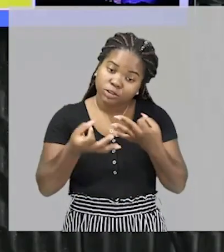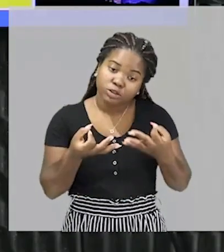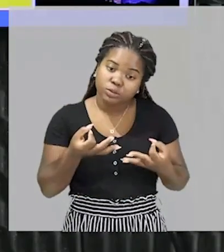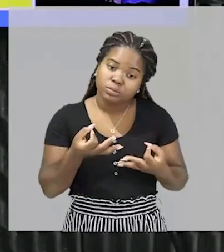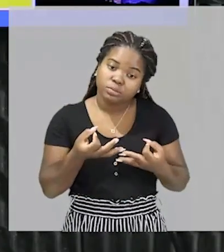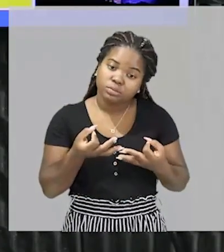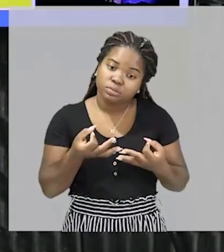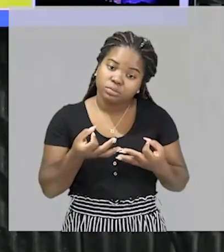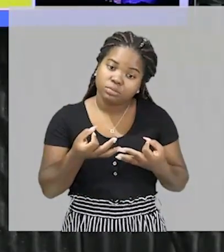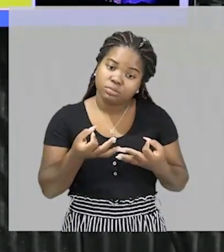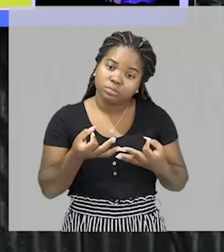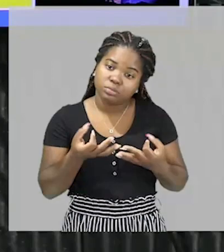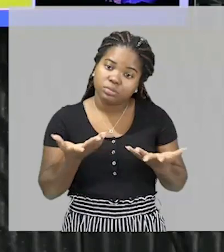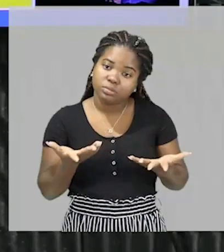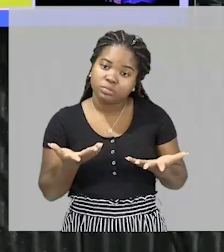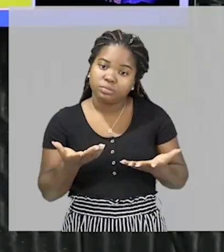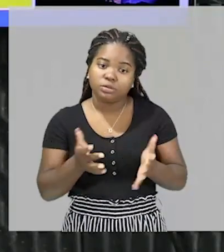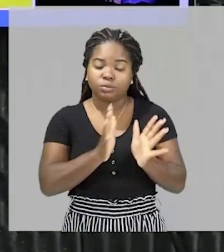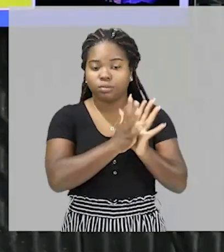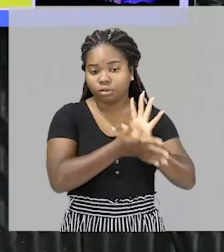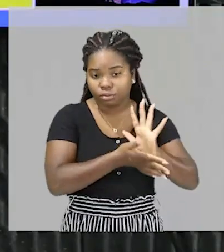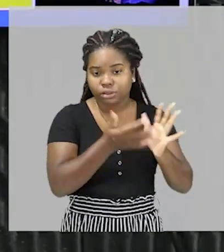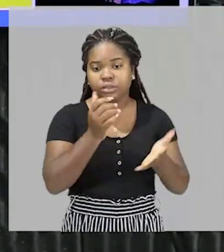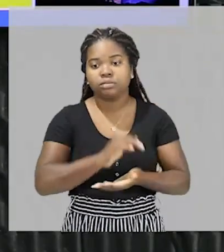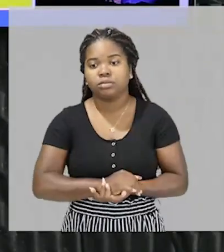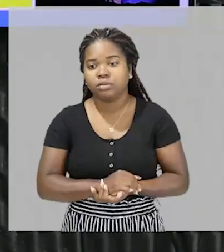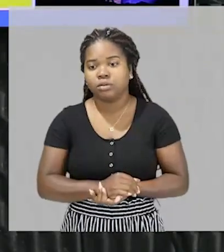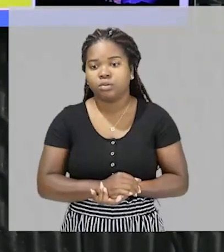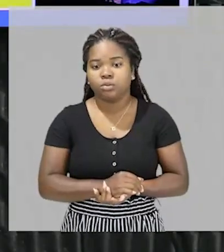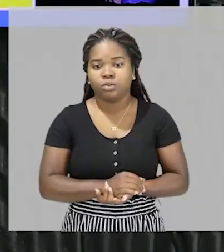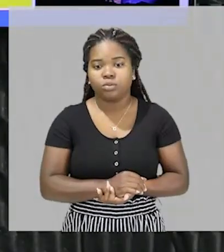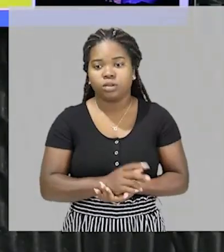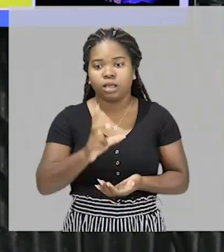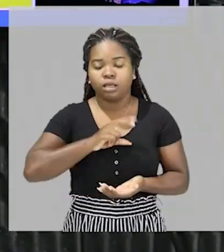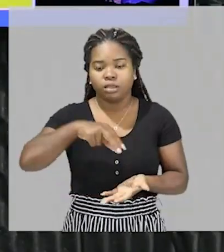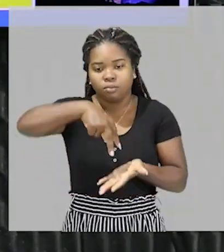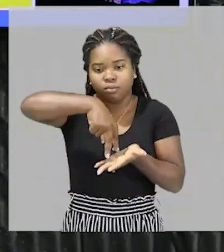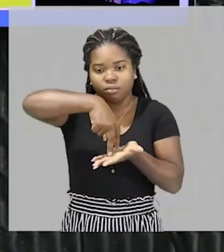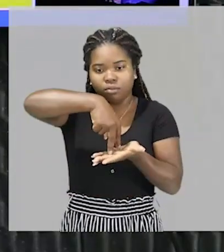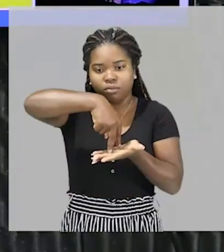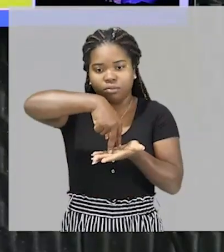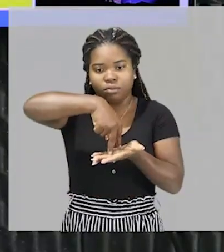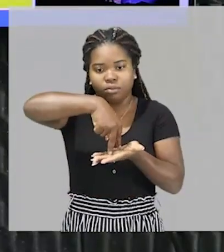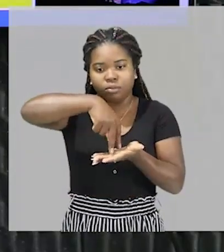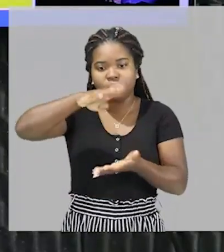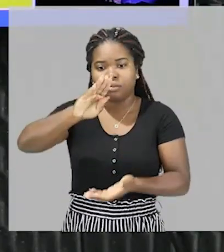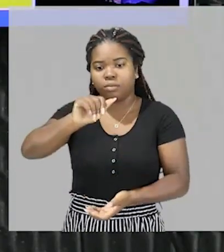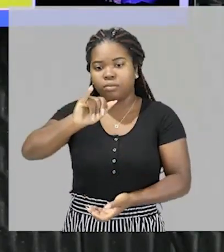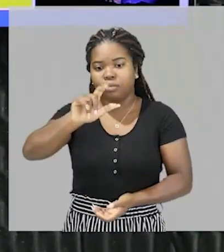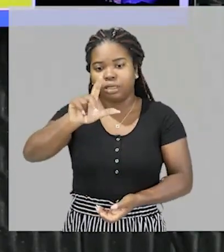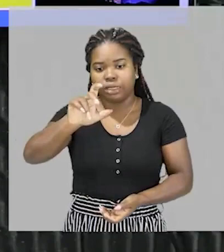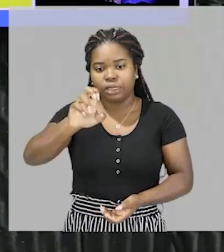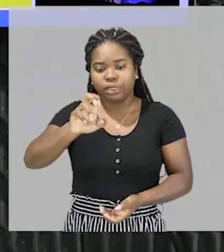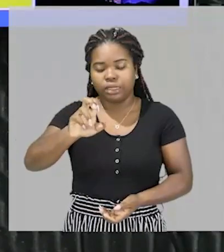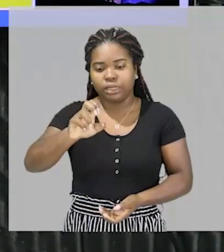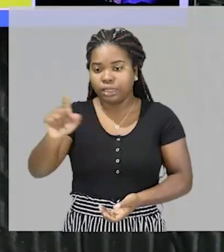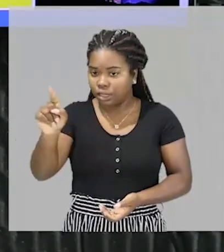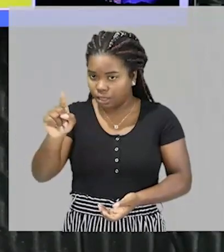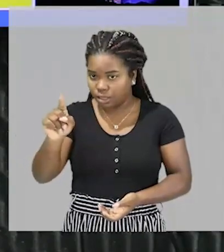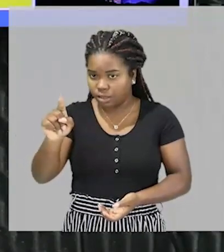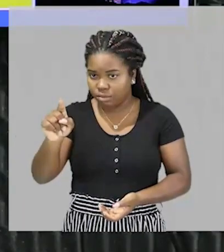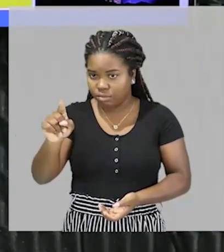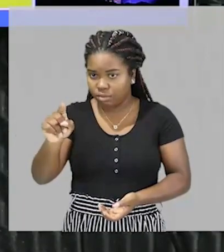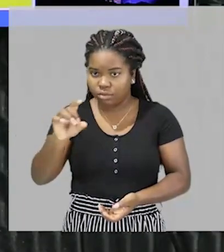não sabemos. A ópera é uma história cantada. O balé não é só uma dança. O balé, como apresentação teatral, a apresentação cênica é uma